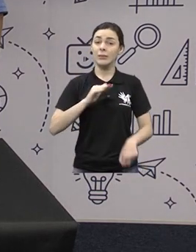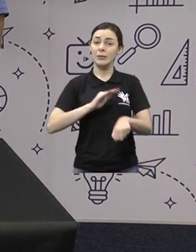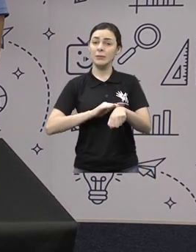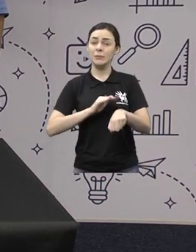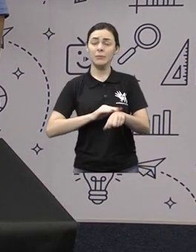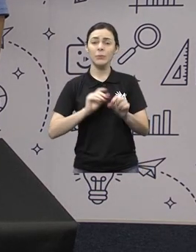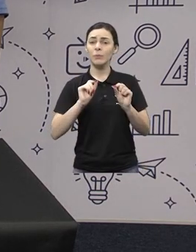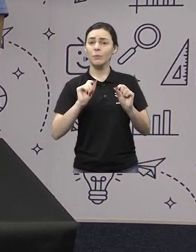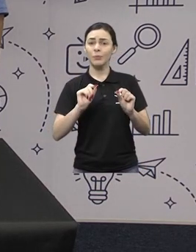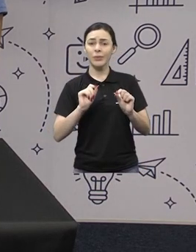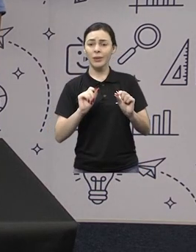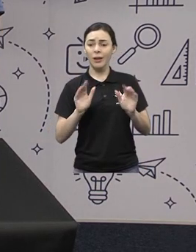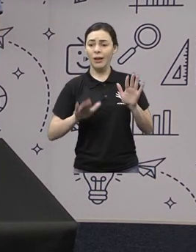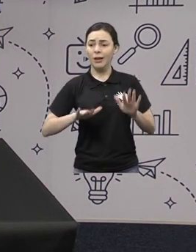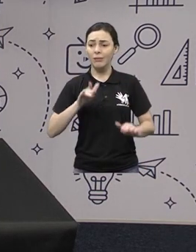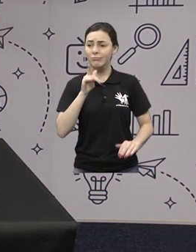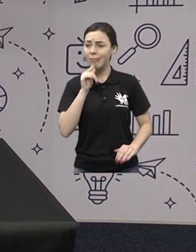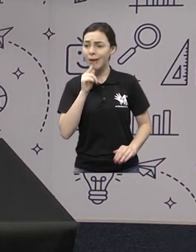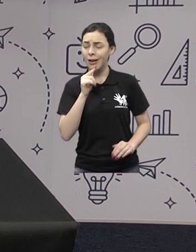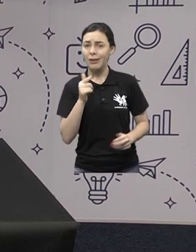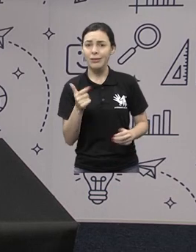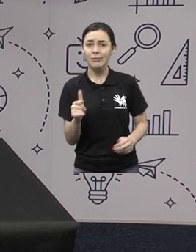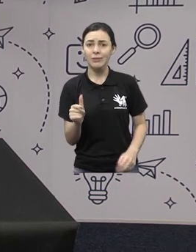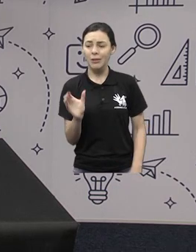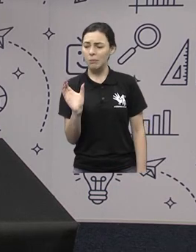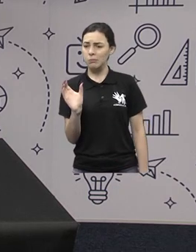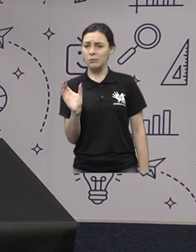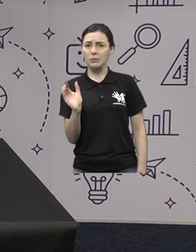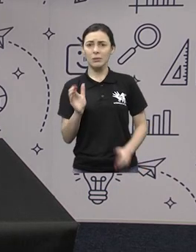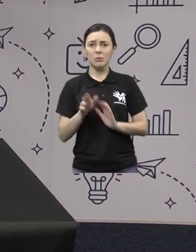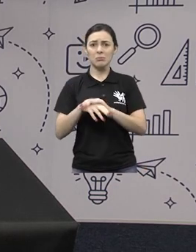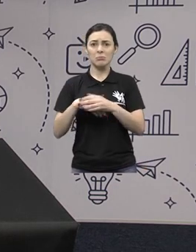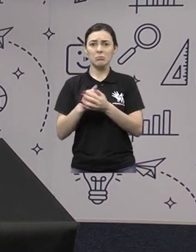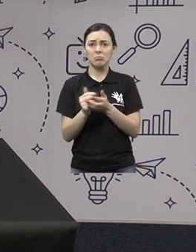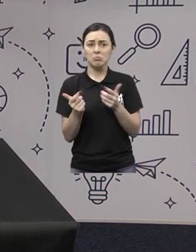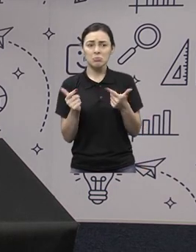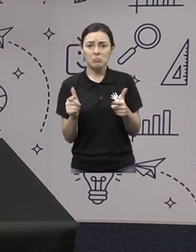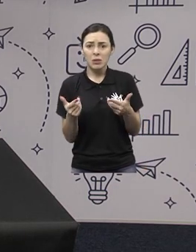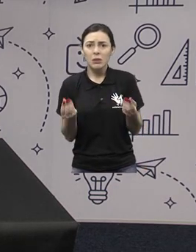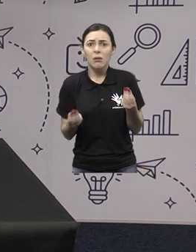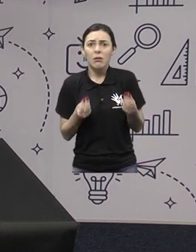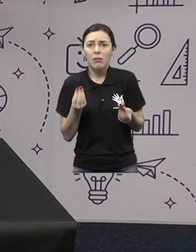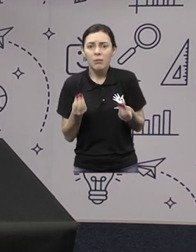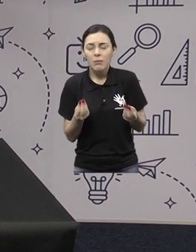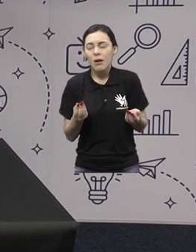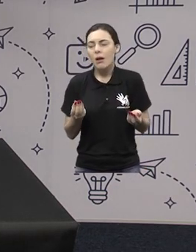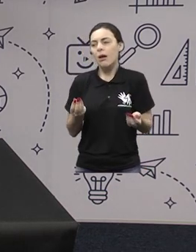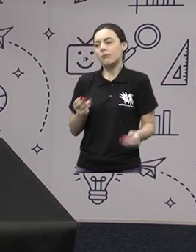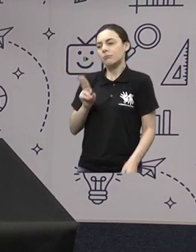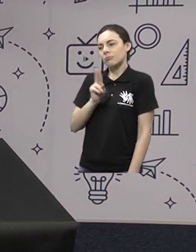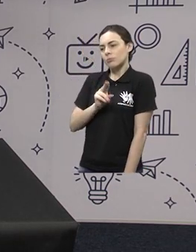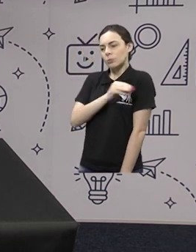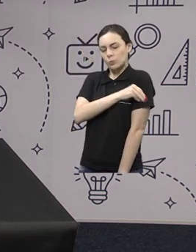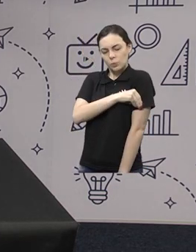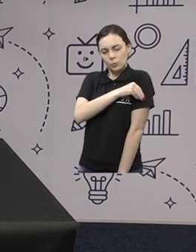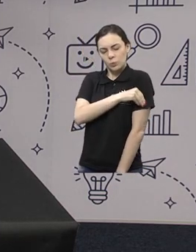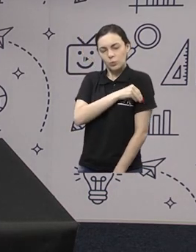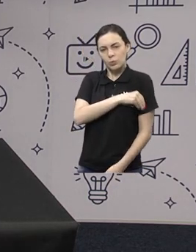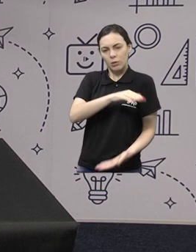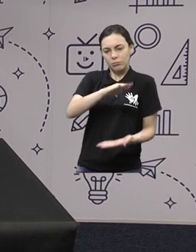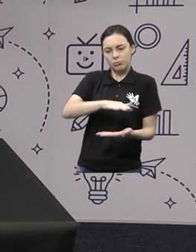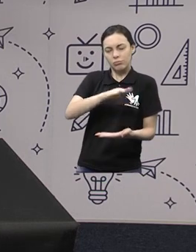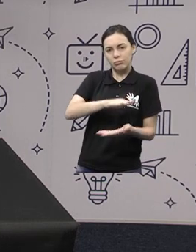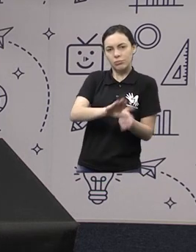haver momentos que nós não vamos ter água e sabão, professora Lu. Sim. Como nós vamos poder fazer? Ah, daí nós passamos o álcool em gel nas nossas mãos, né?